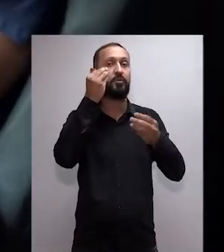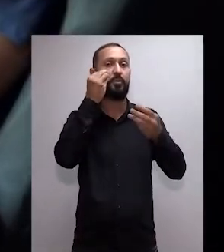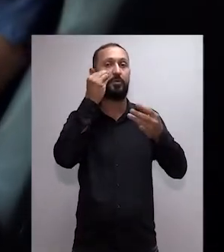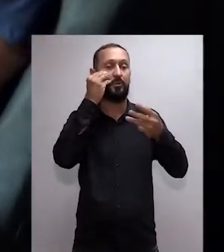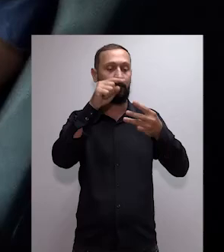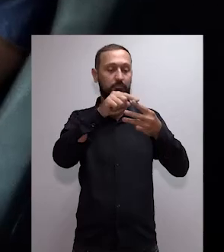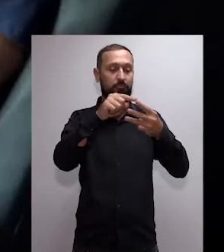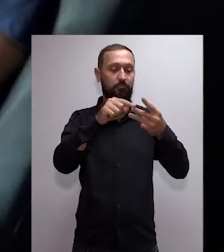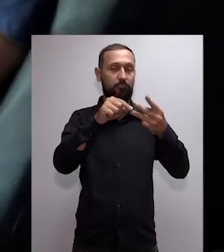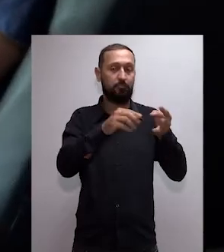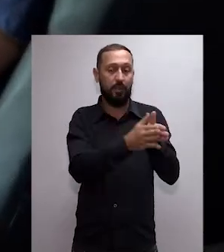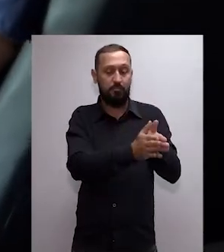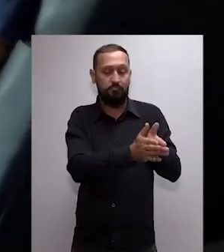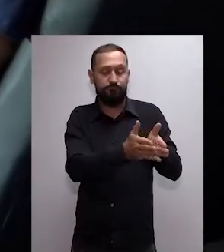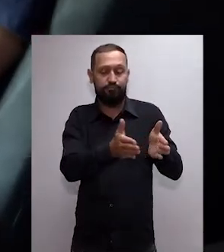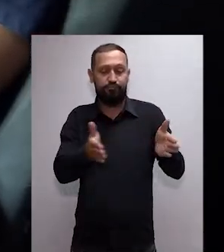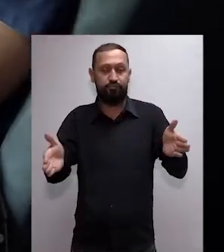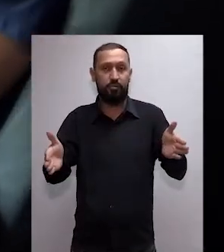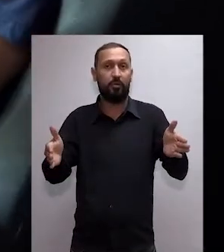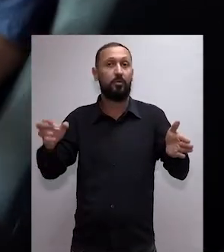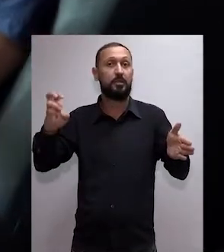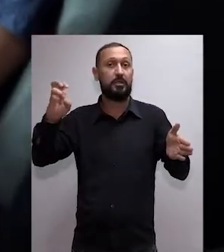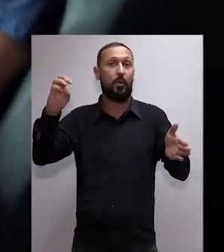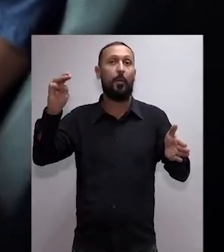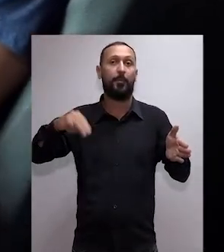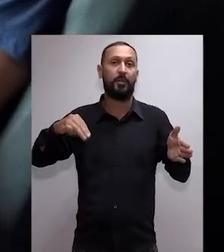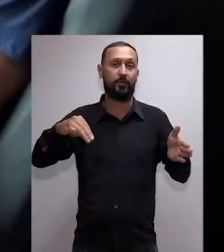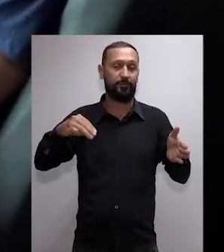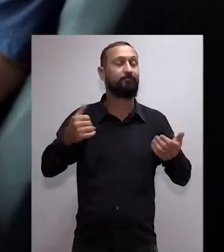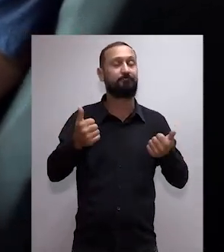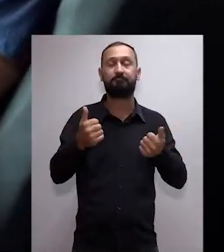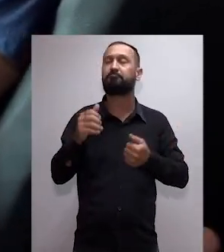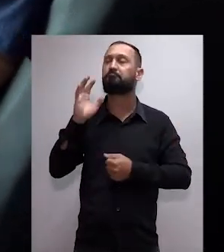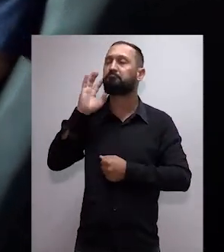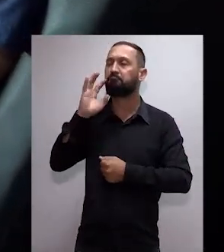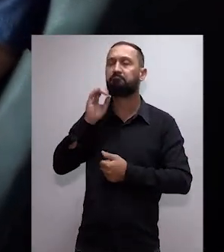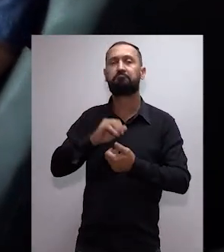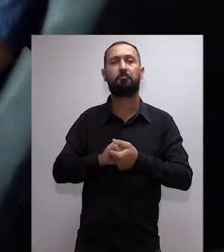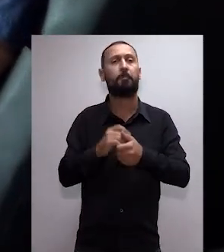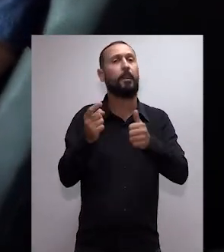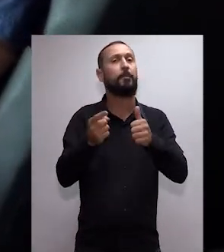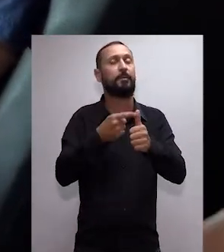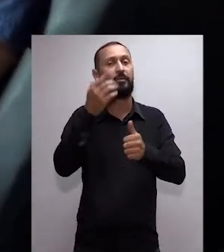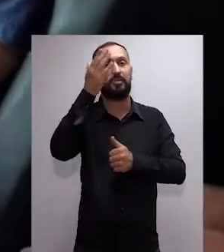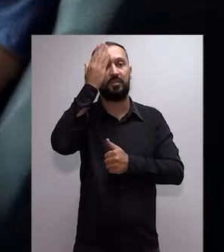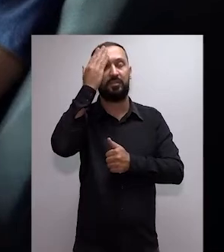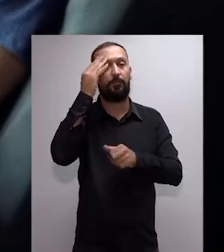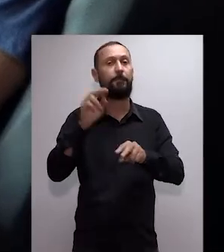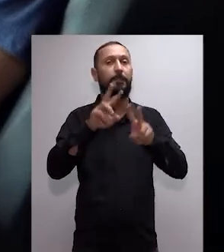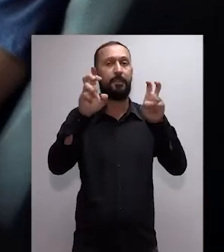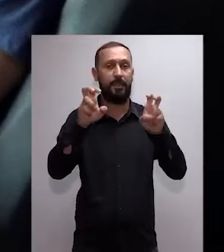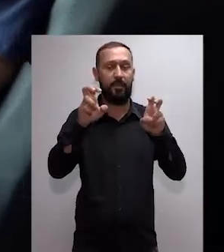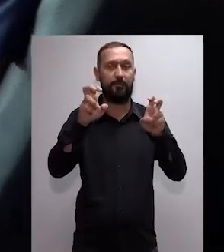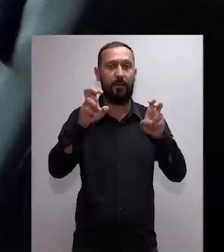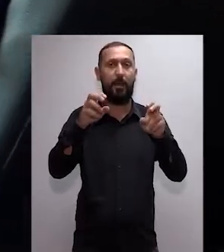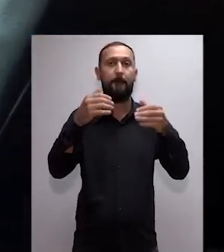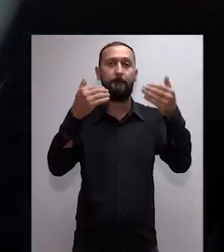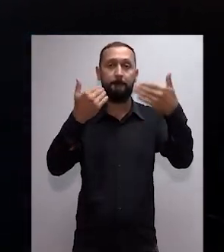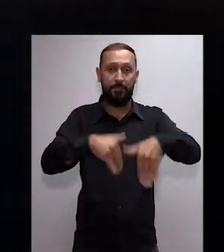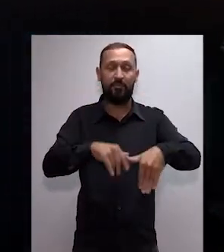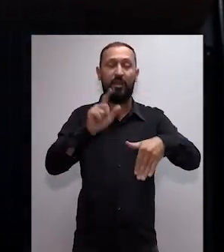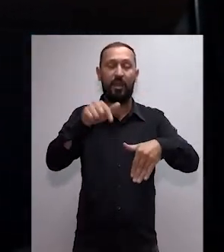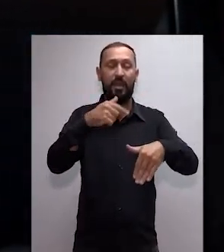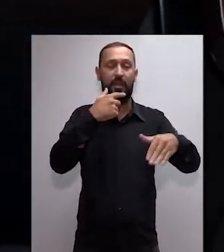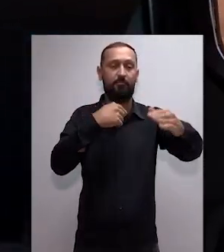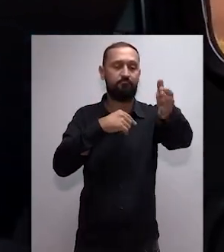dentro desse contexto de 5 minutos. Bacana. Então a primeira coisa a gente já sabe, né? A prova é de baliza. É de baliza.